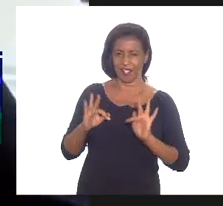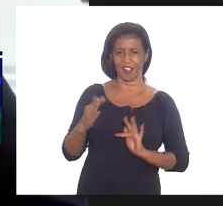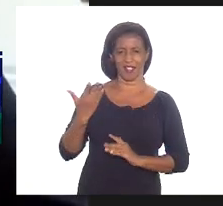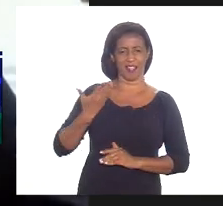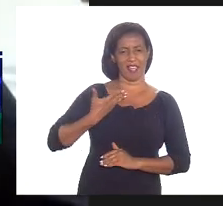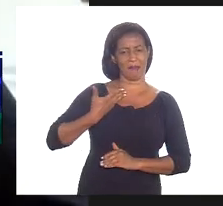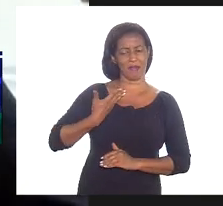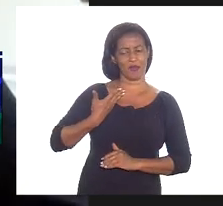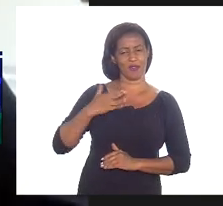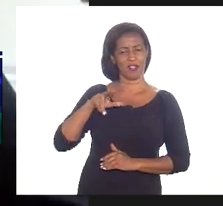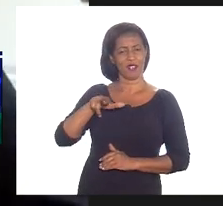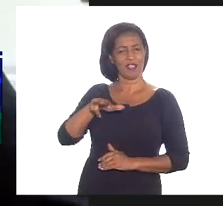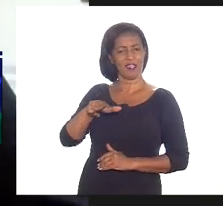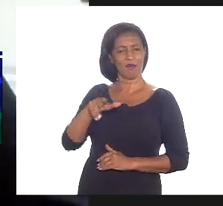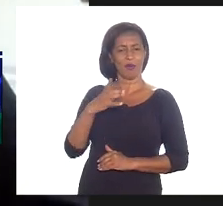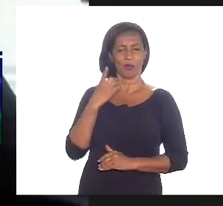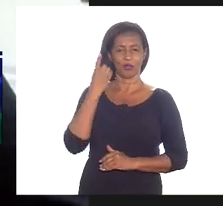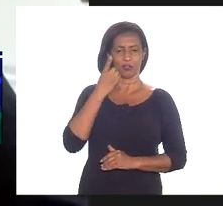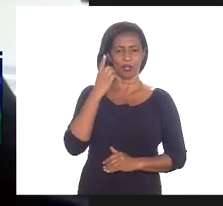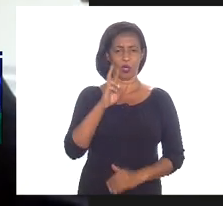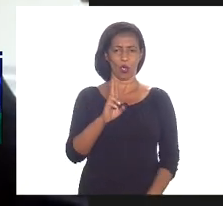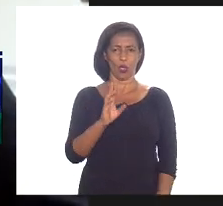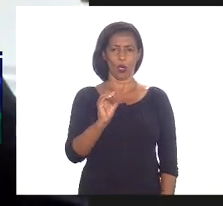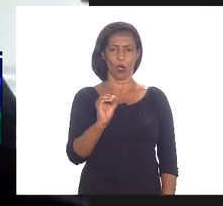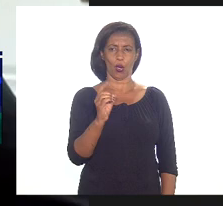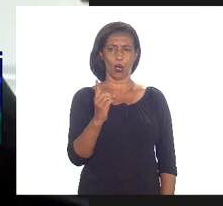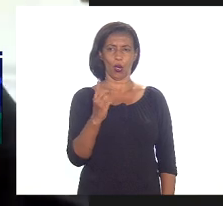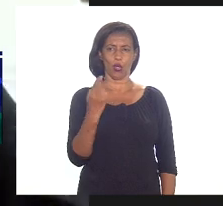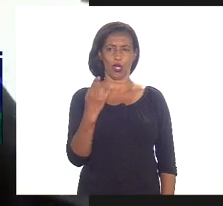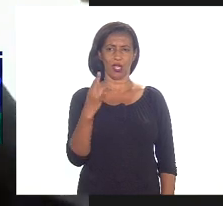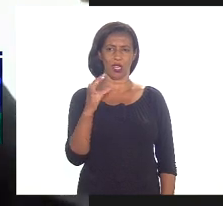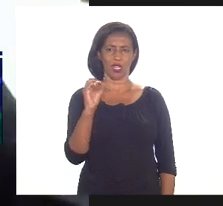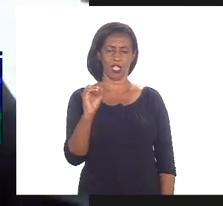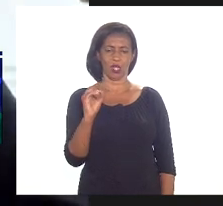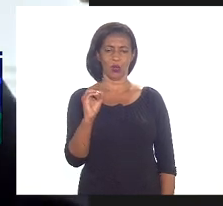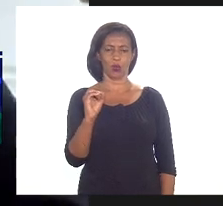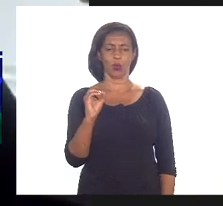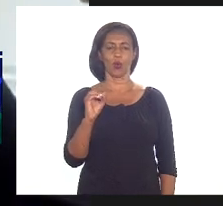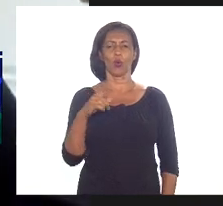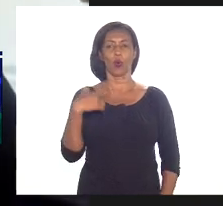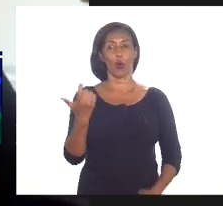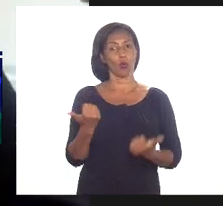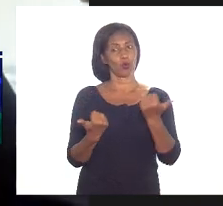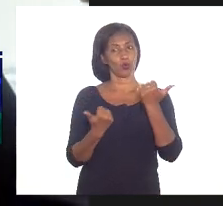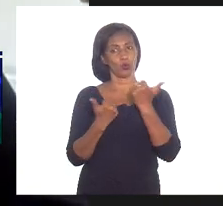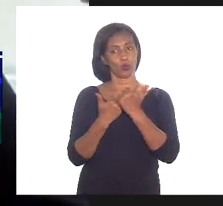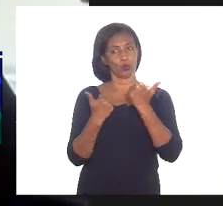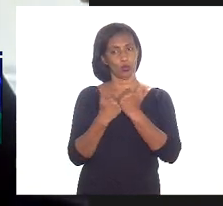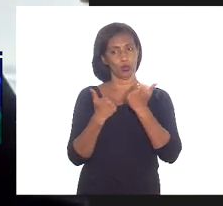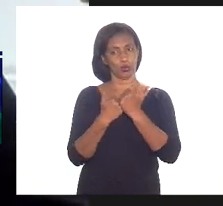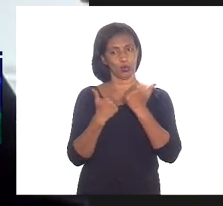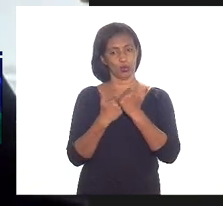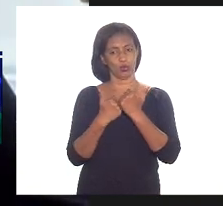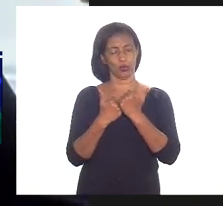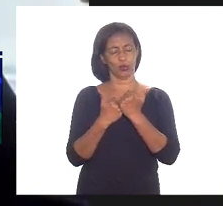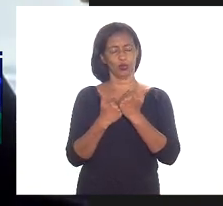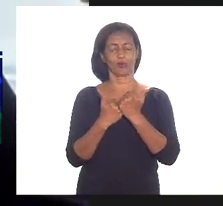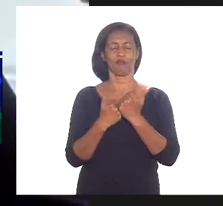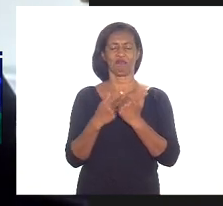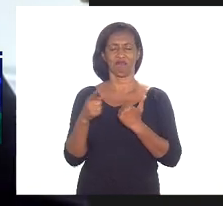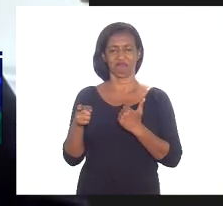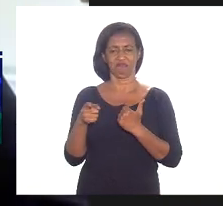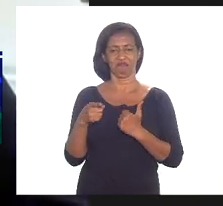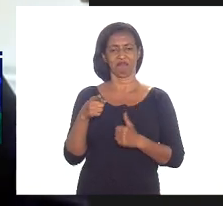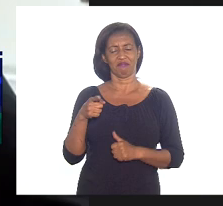no meu amigo no meu irmão Deputado Rodrigo parcelar como corregedor substituto a pessoa